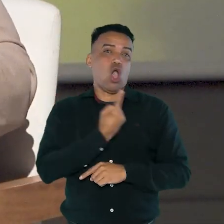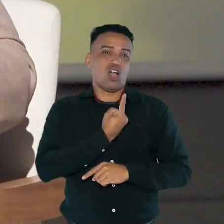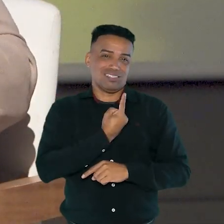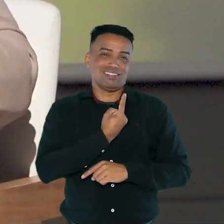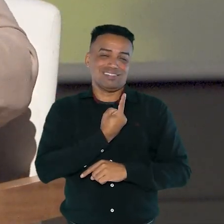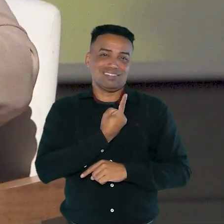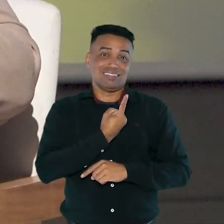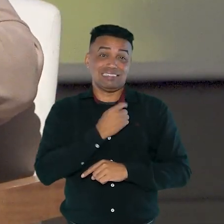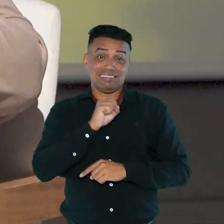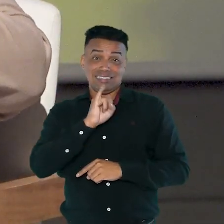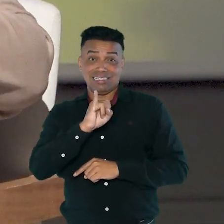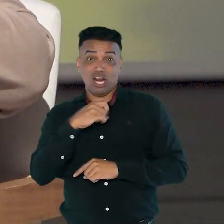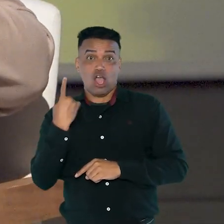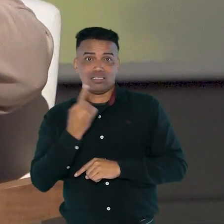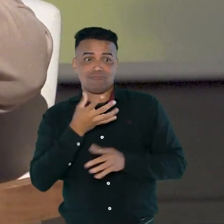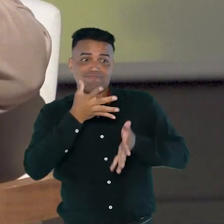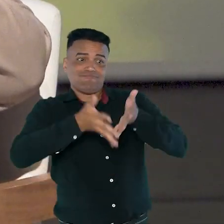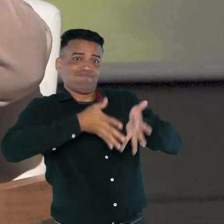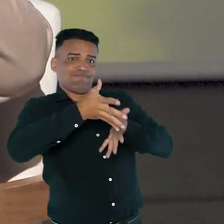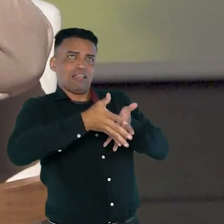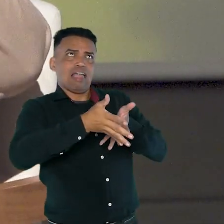nós. Se a gente falar